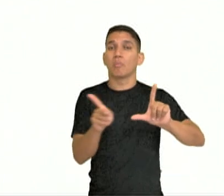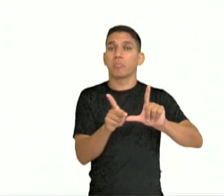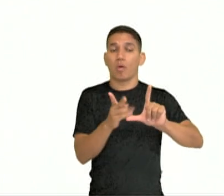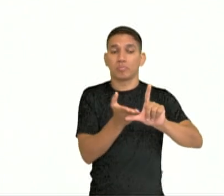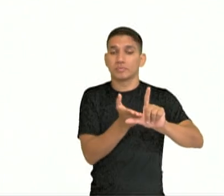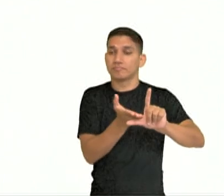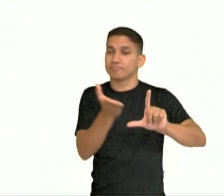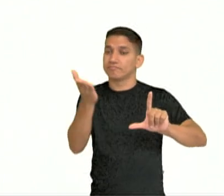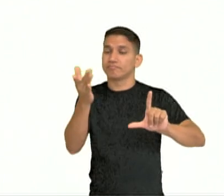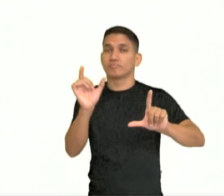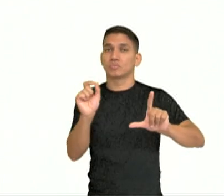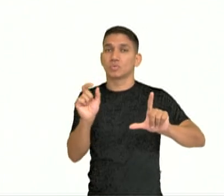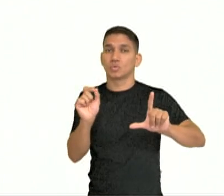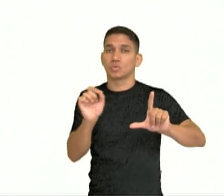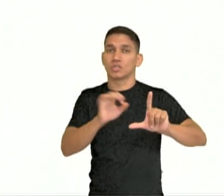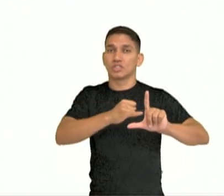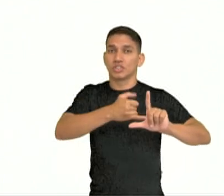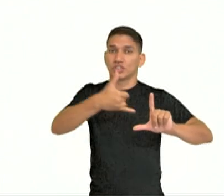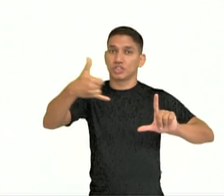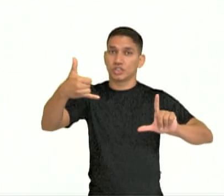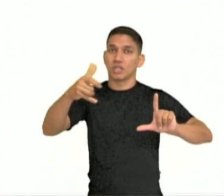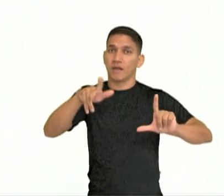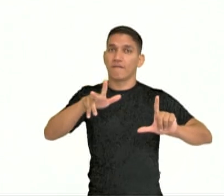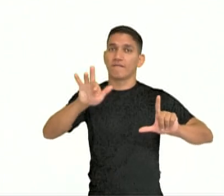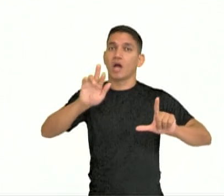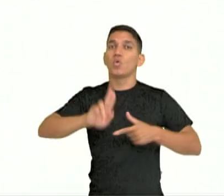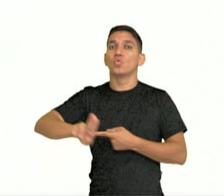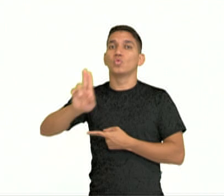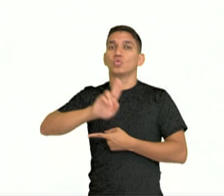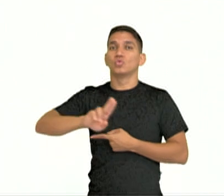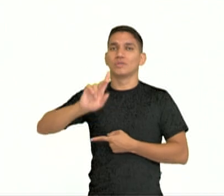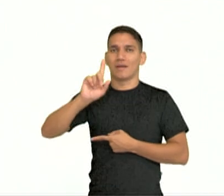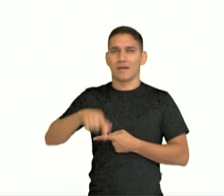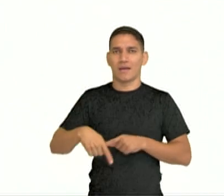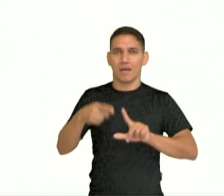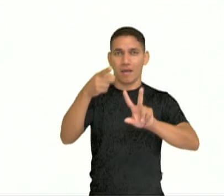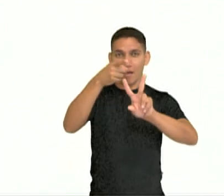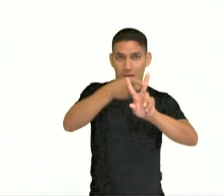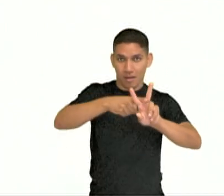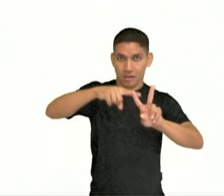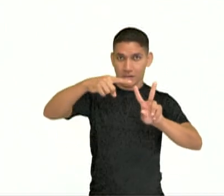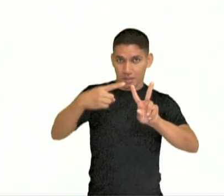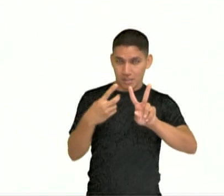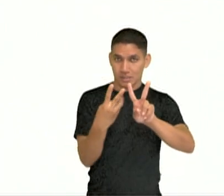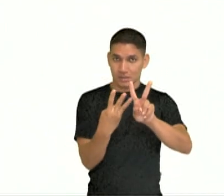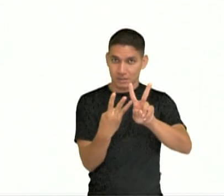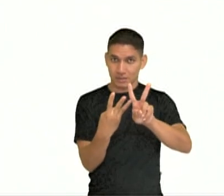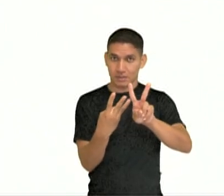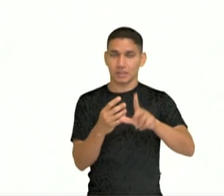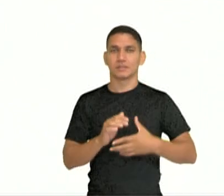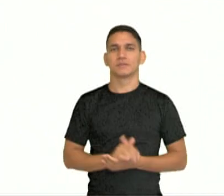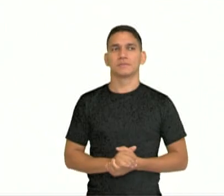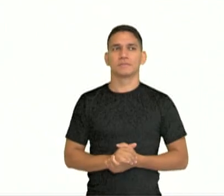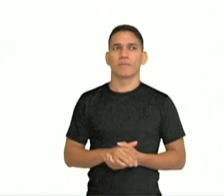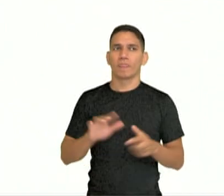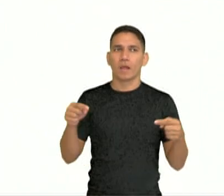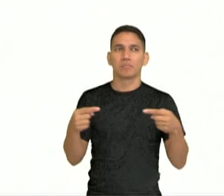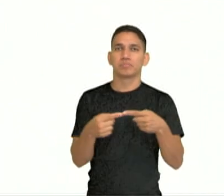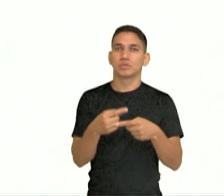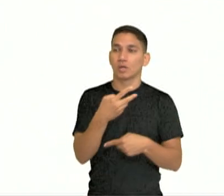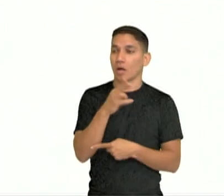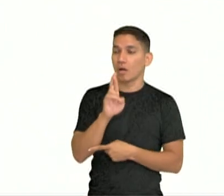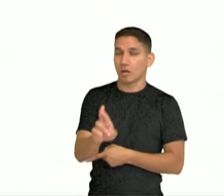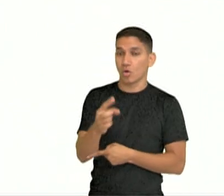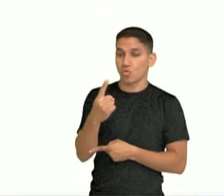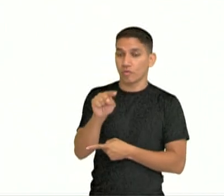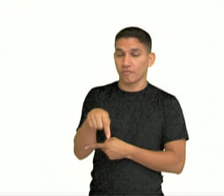diagonal? Você vai usar o raiz de 3, sendo 1,7 na resolução desse exercício. Então, qual das